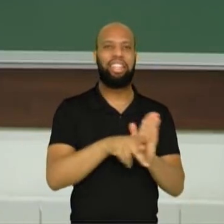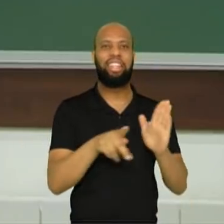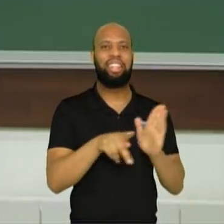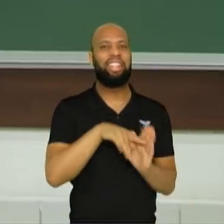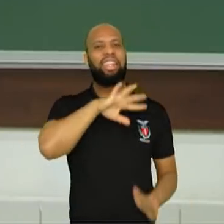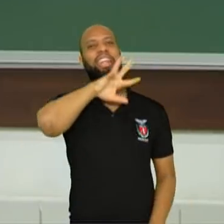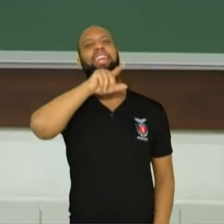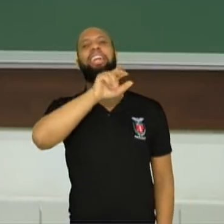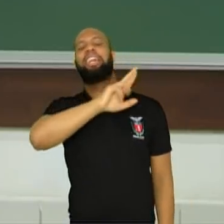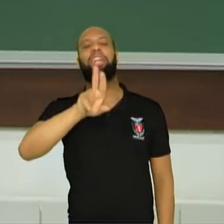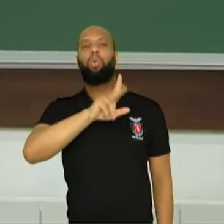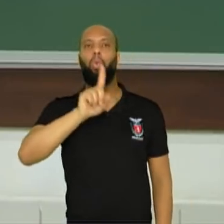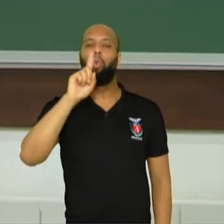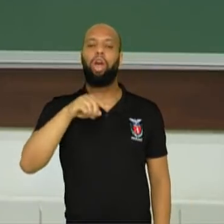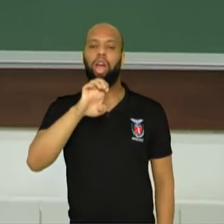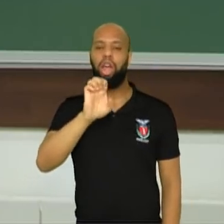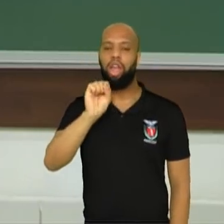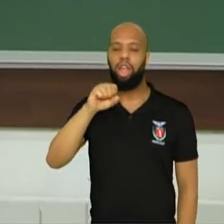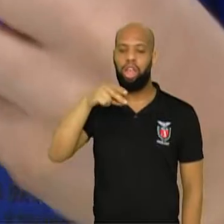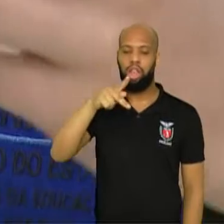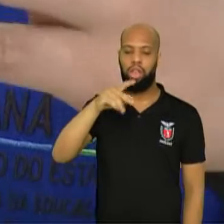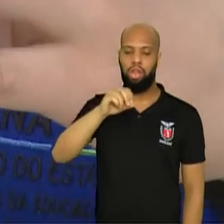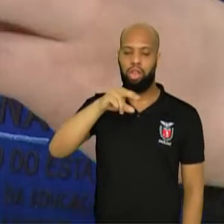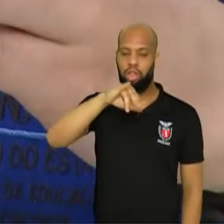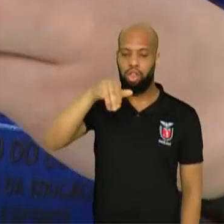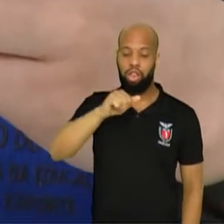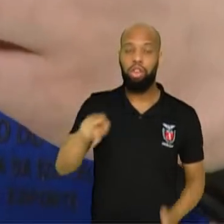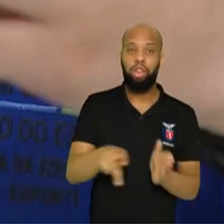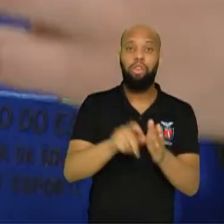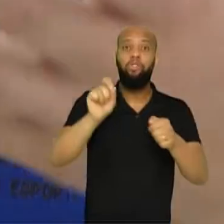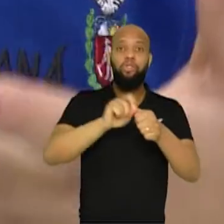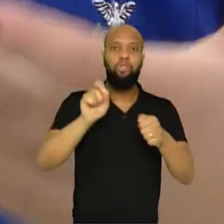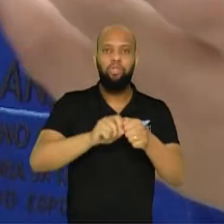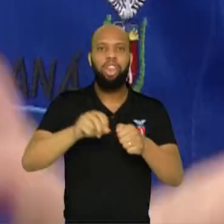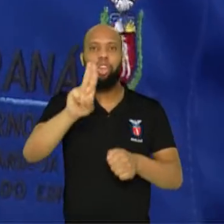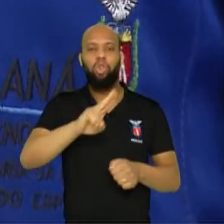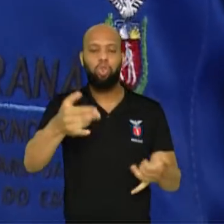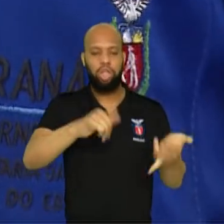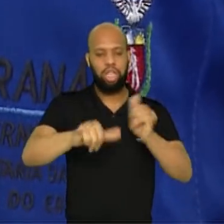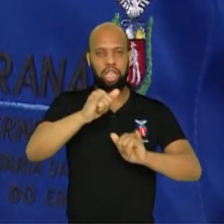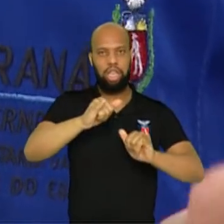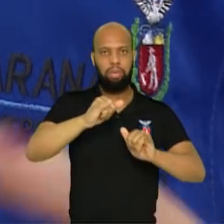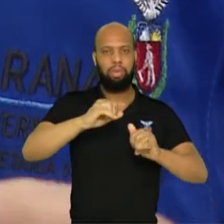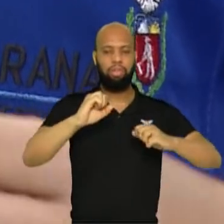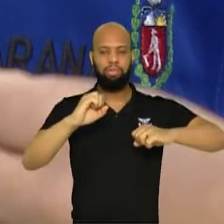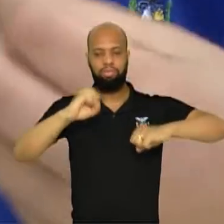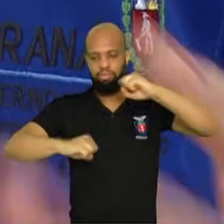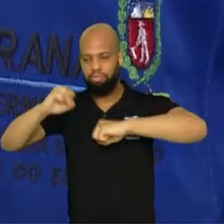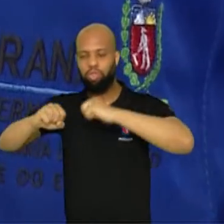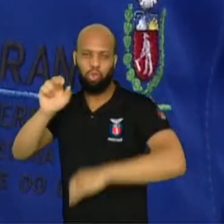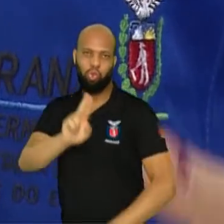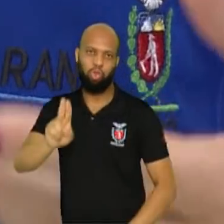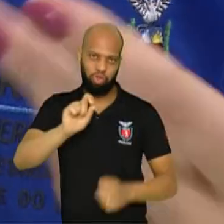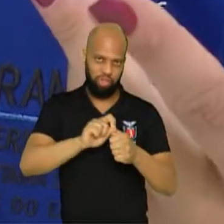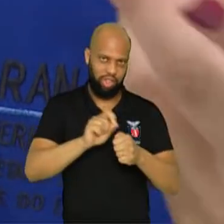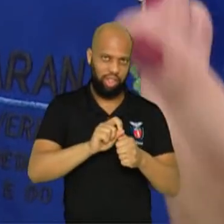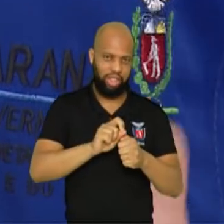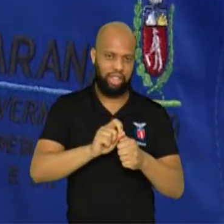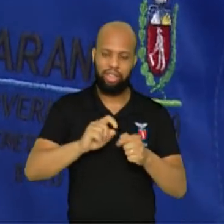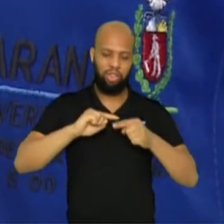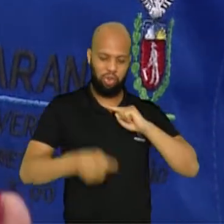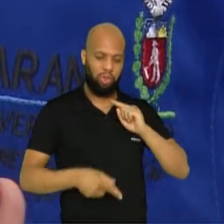porífero. Ela é uma esponja sintética, feita com materiais sintéticos. Então, ela não tem nada a ver com